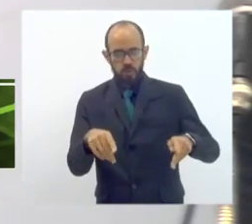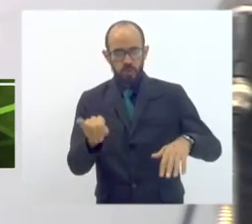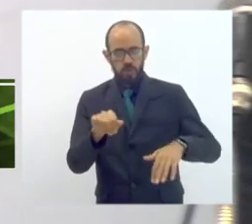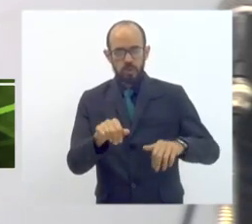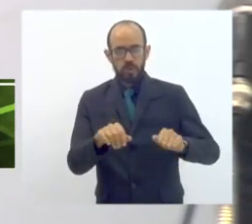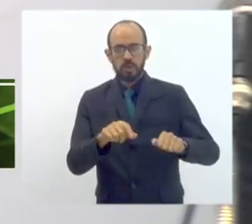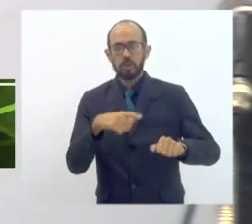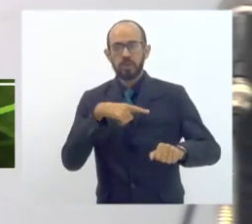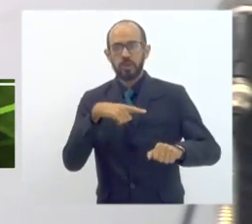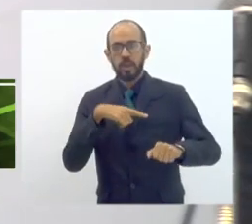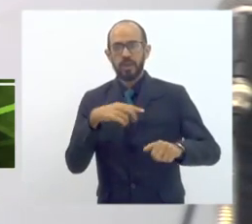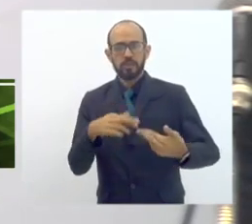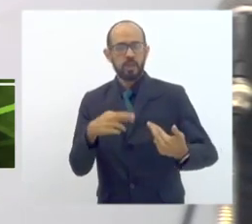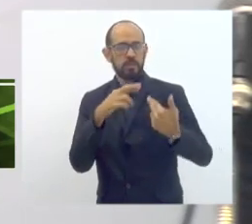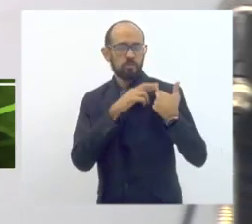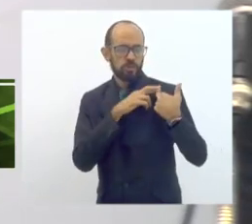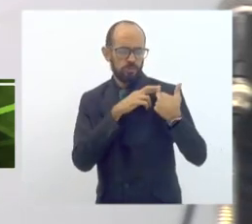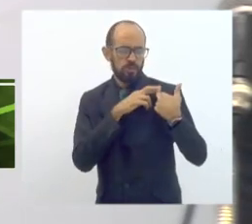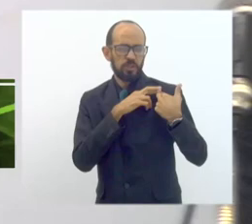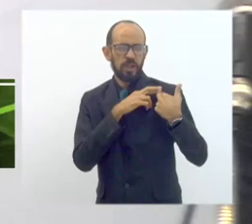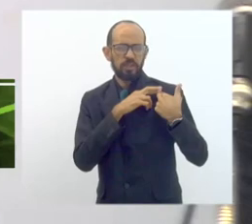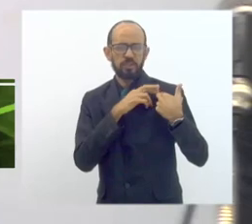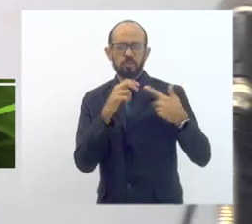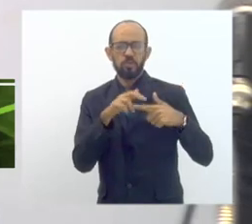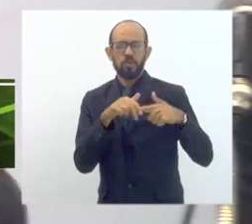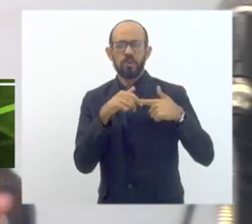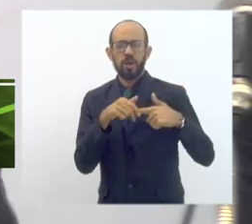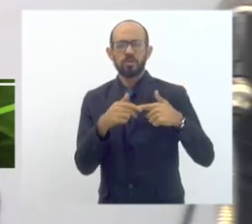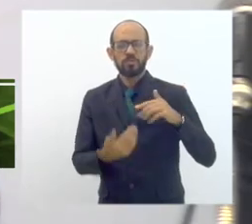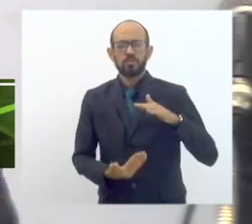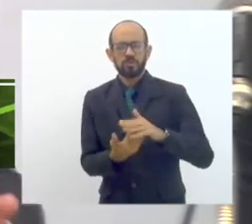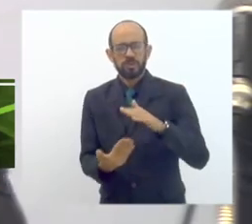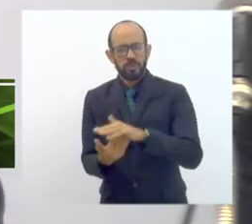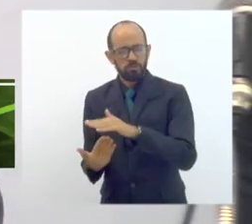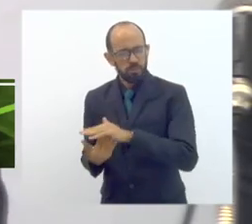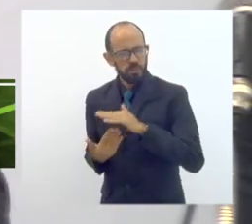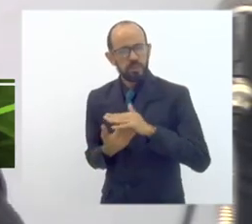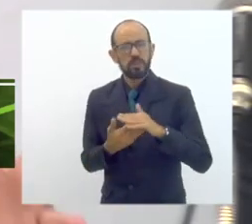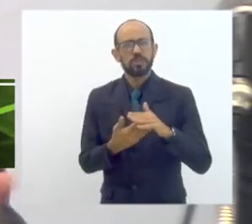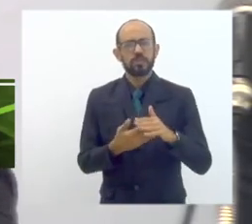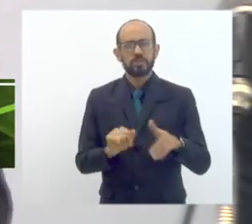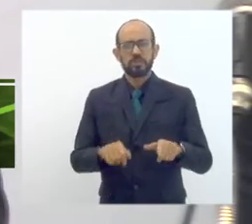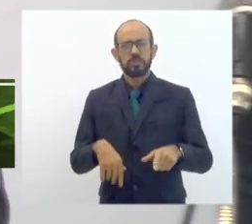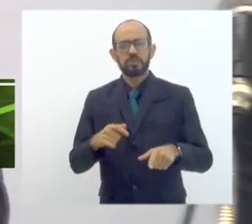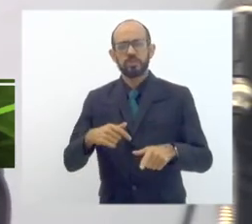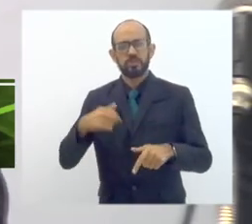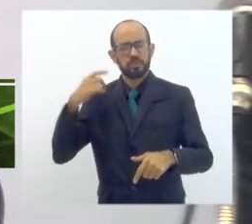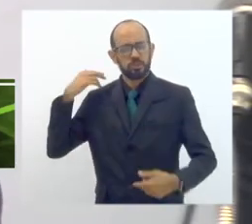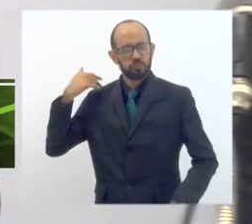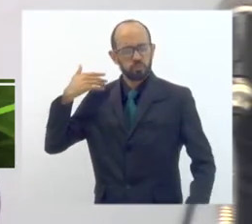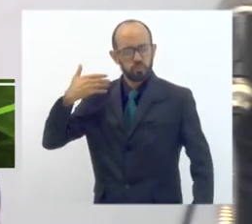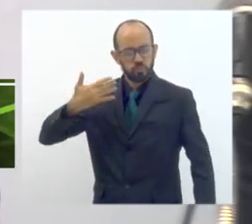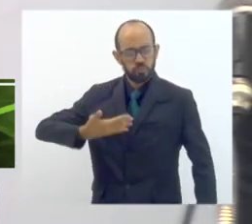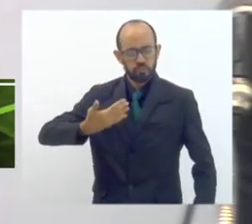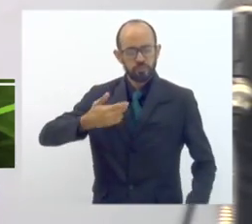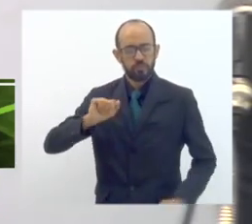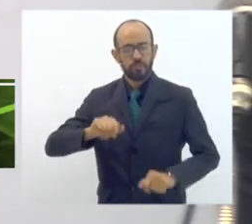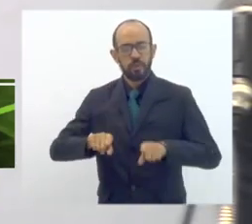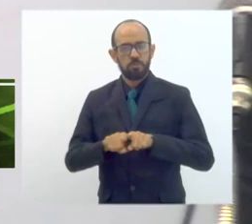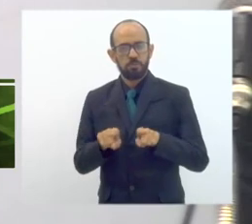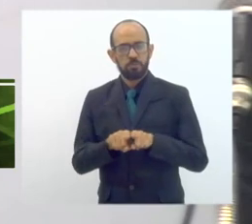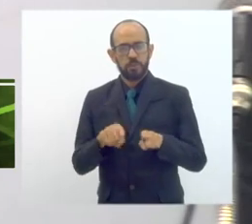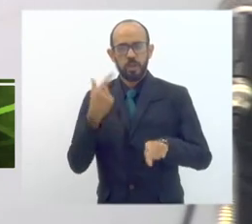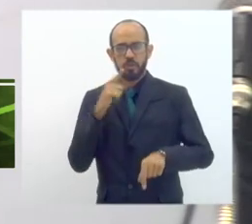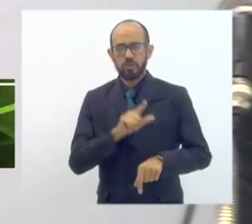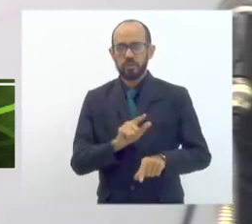recursos limitados, com um conjunto de limitações e processos, histórias, garantir, talvez no